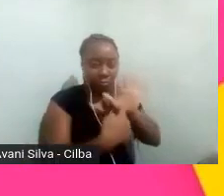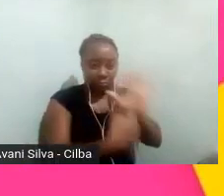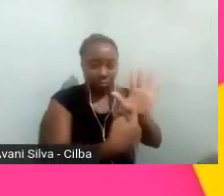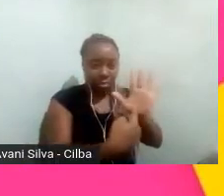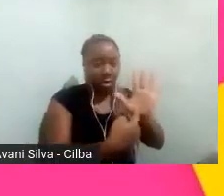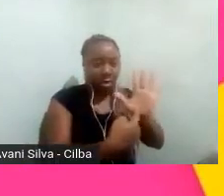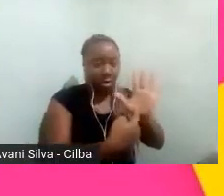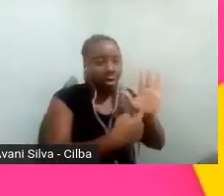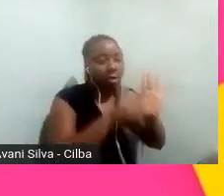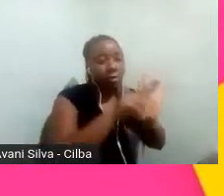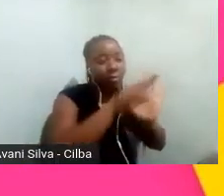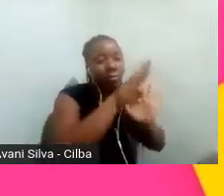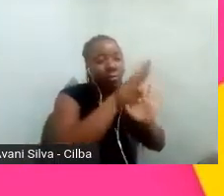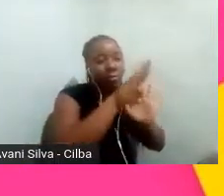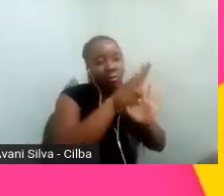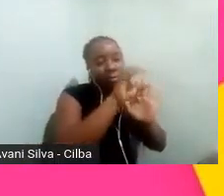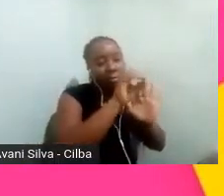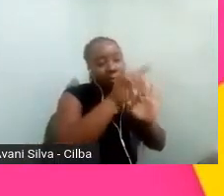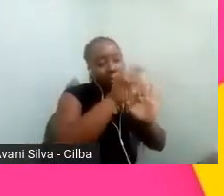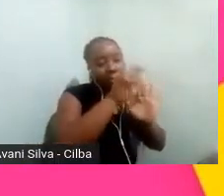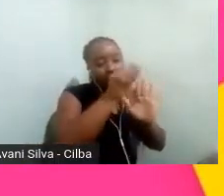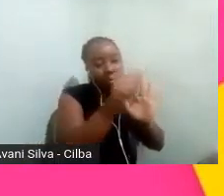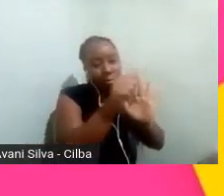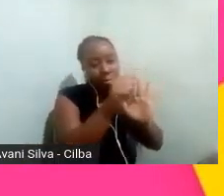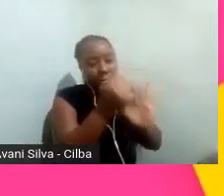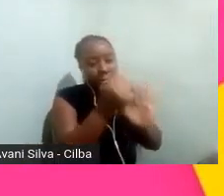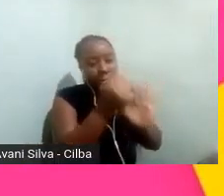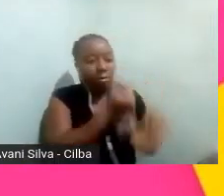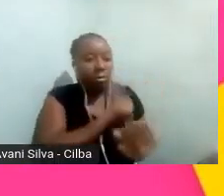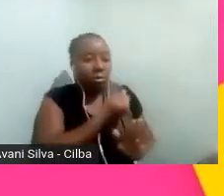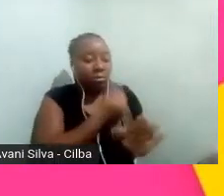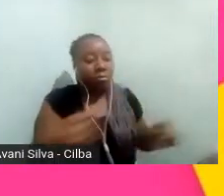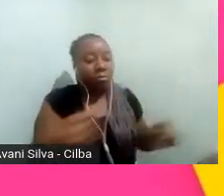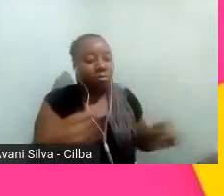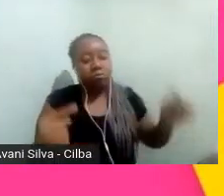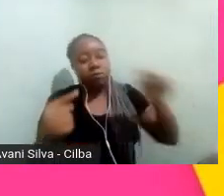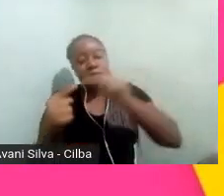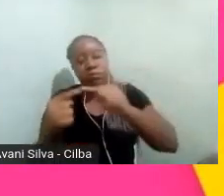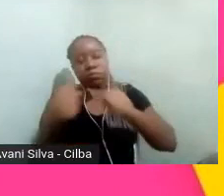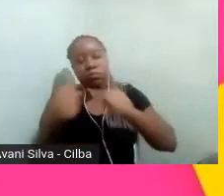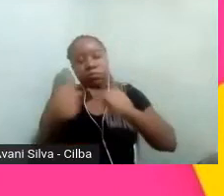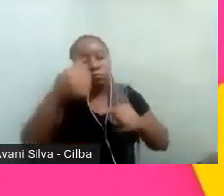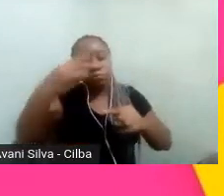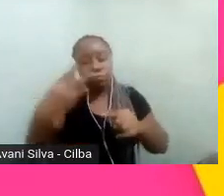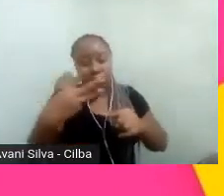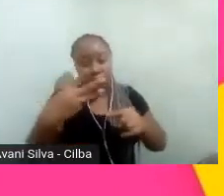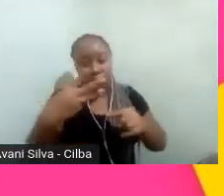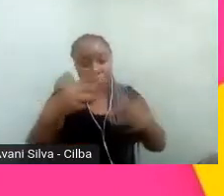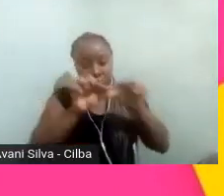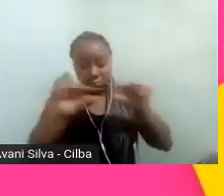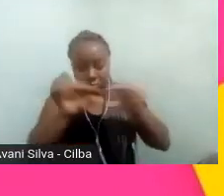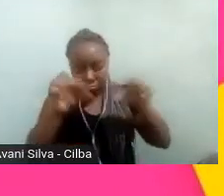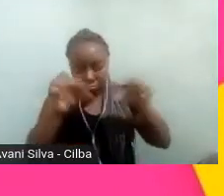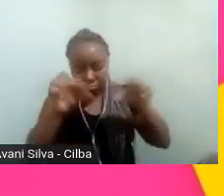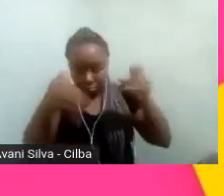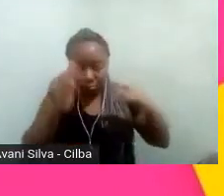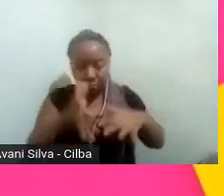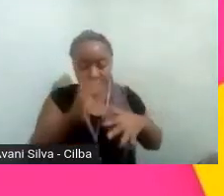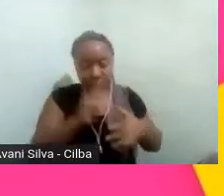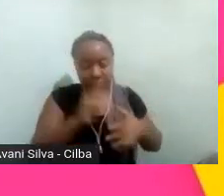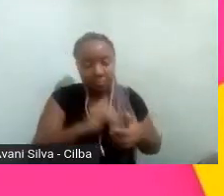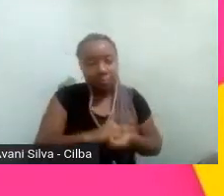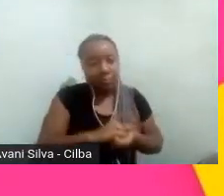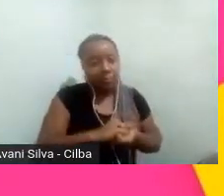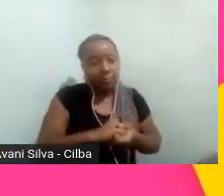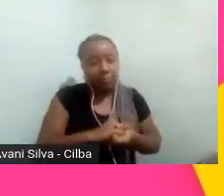esse objeto está no endereço 13 do Arduino, que é aquela barrinha que tem os números que eu falei. Pulo